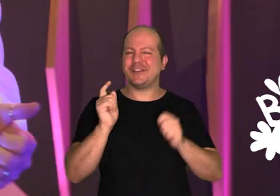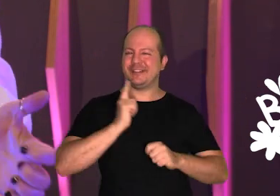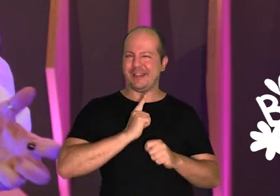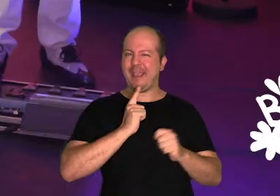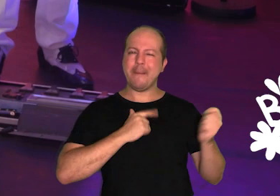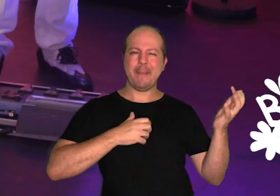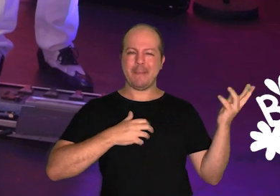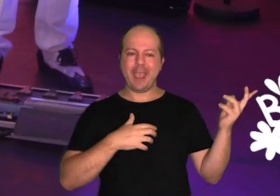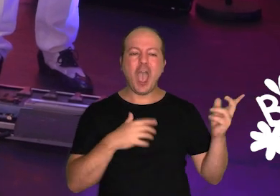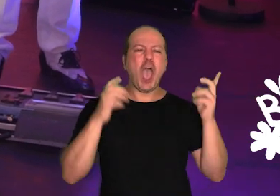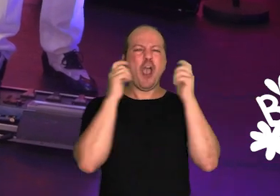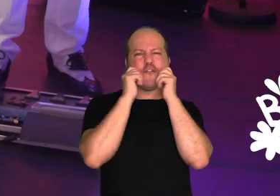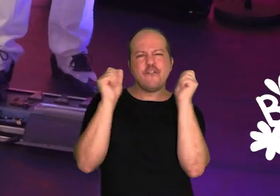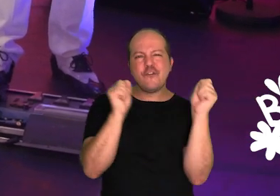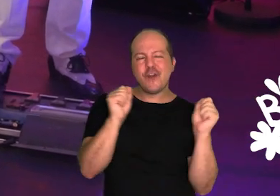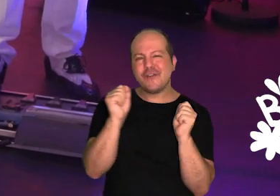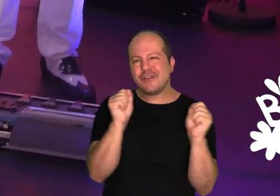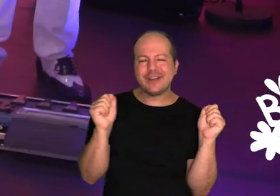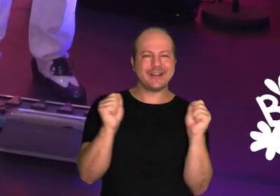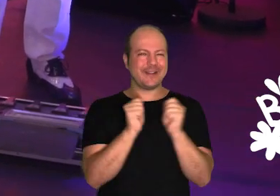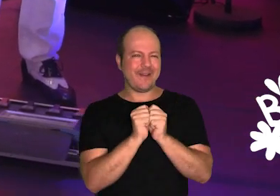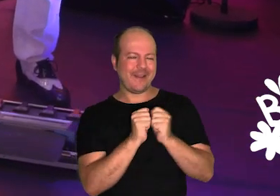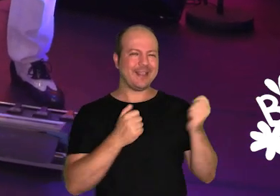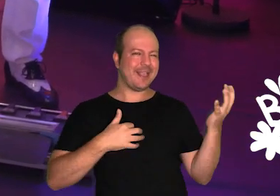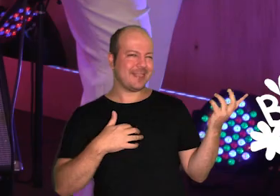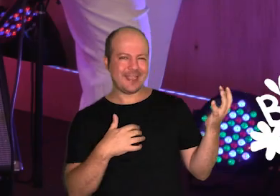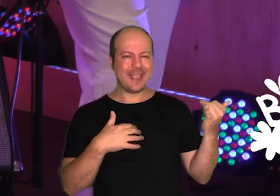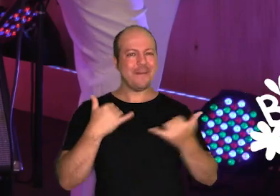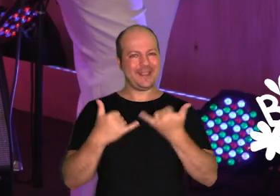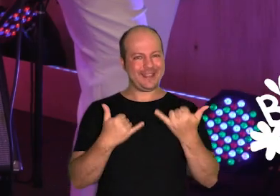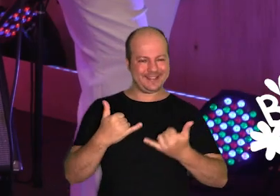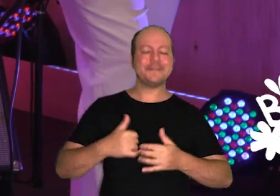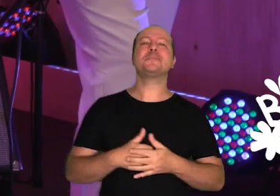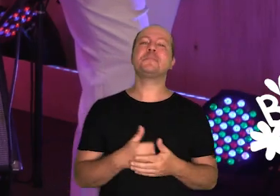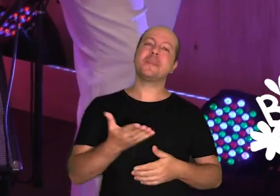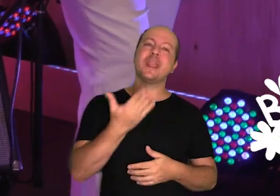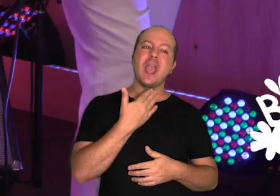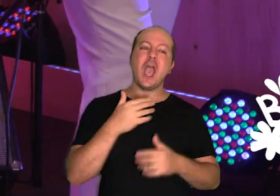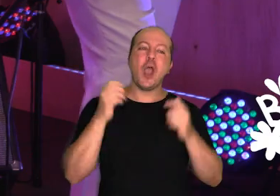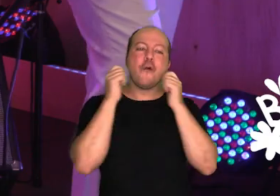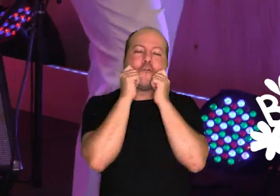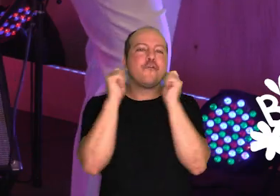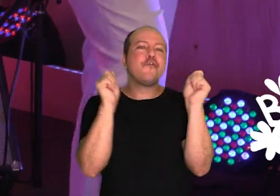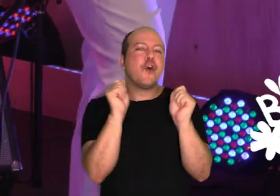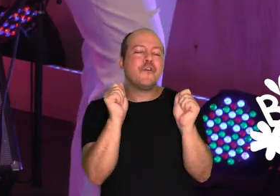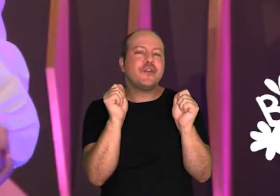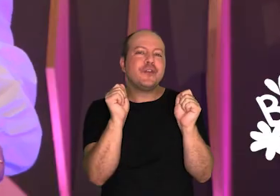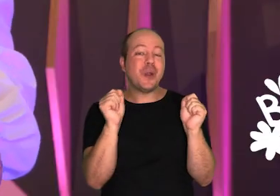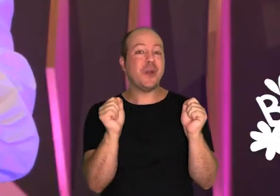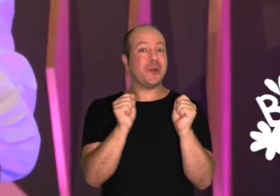com pegada. Fala comigo. É fofo, fofo, fofo com pegada. Fala comigo, porque o Tri é